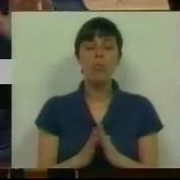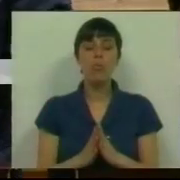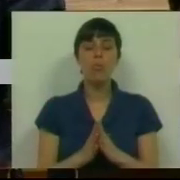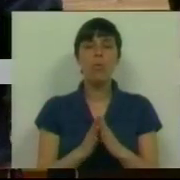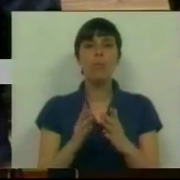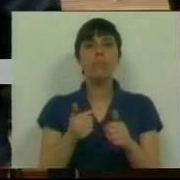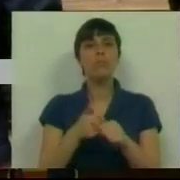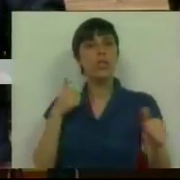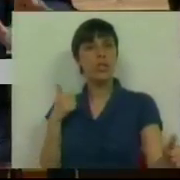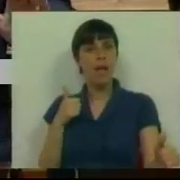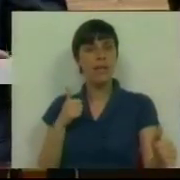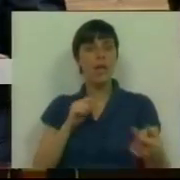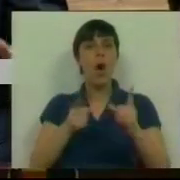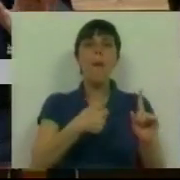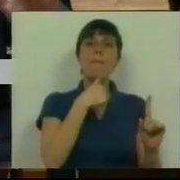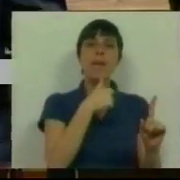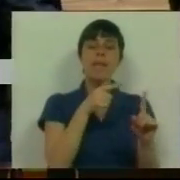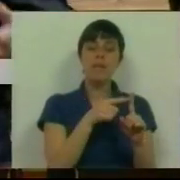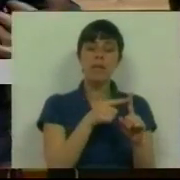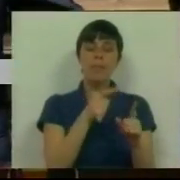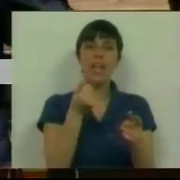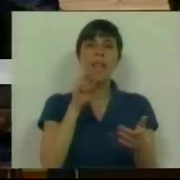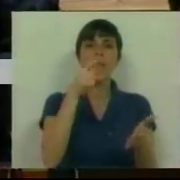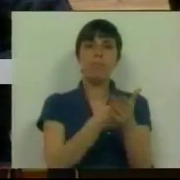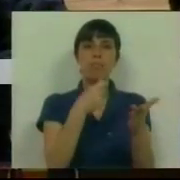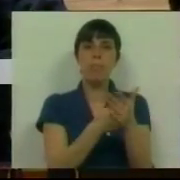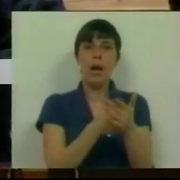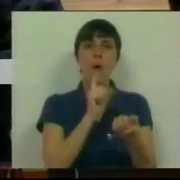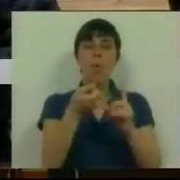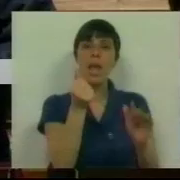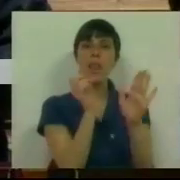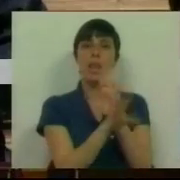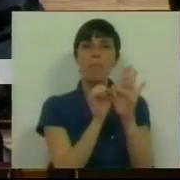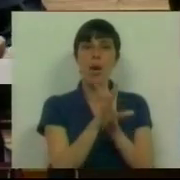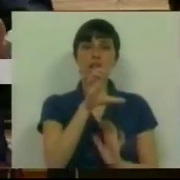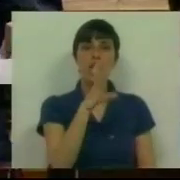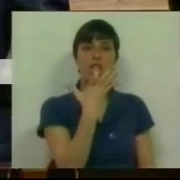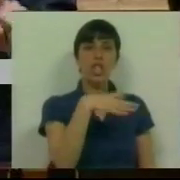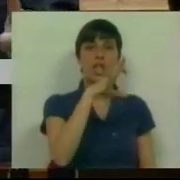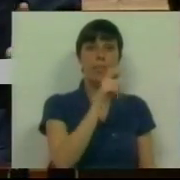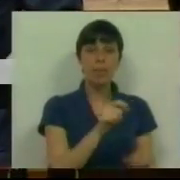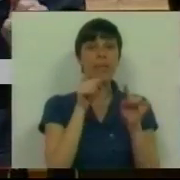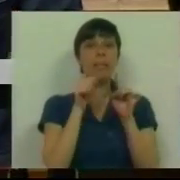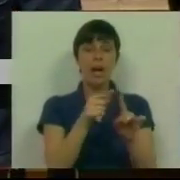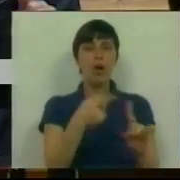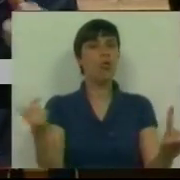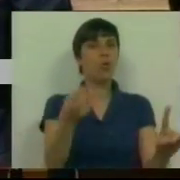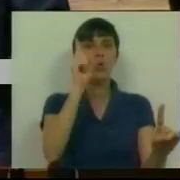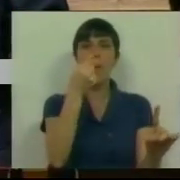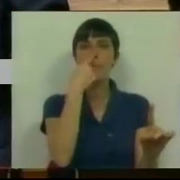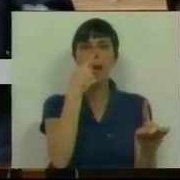se distanciava da medida de taxar o que são os depósitos no Chipre e que essa não era